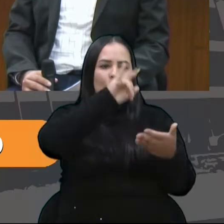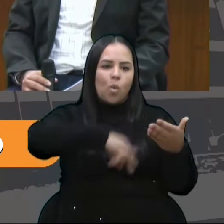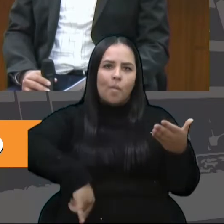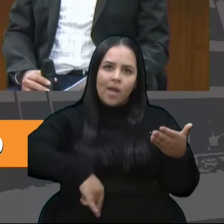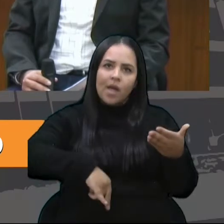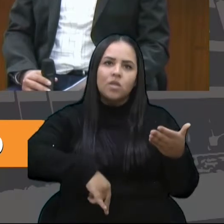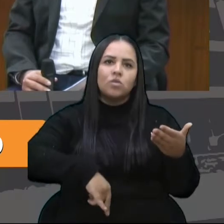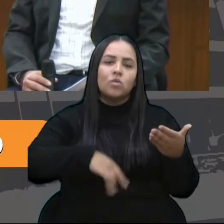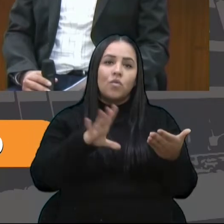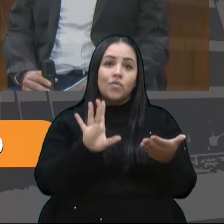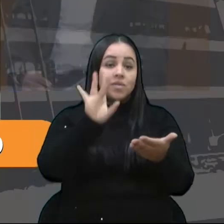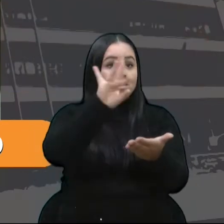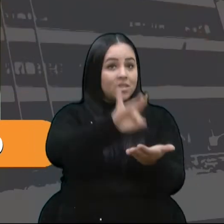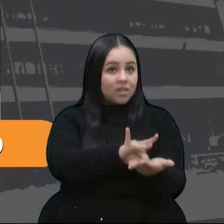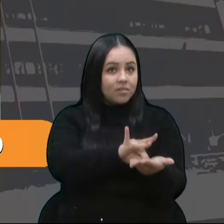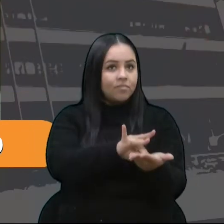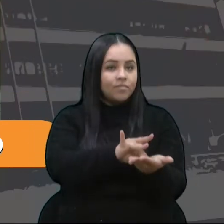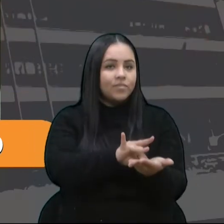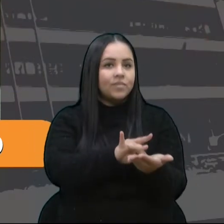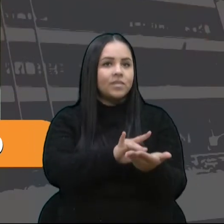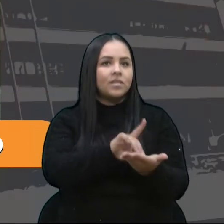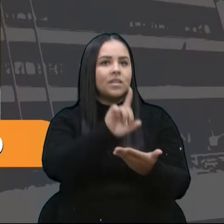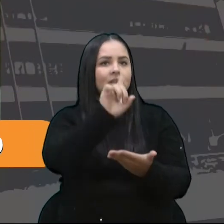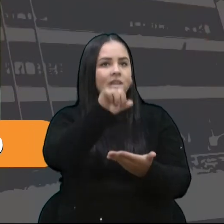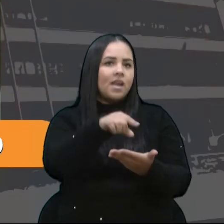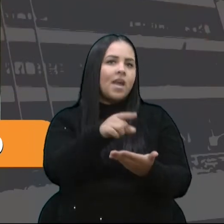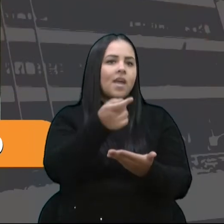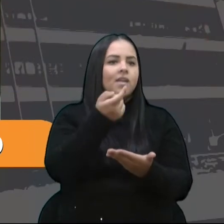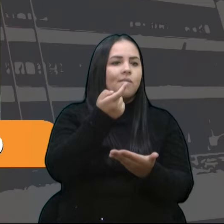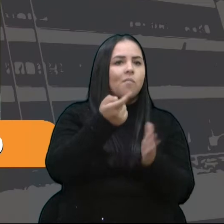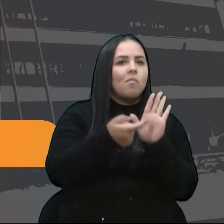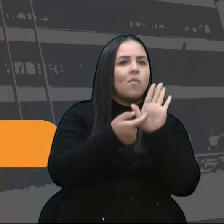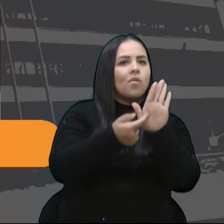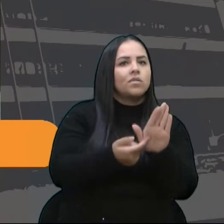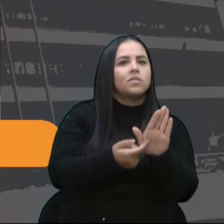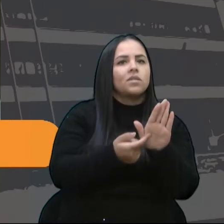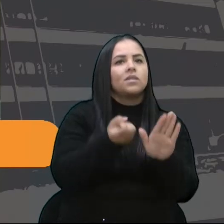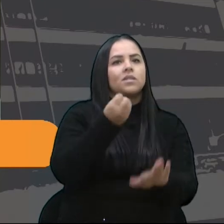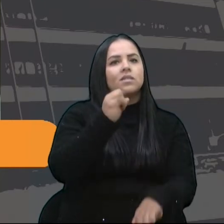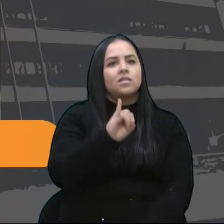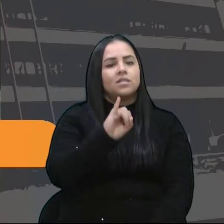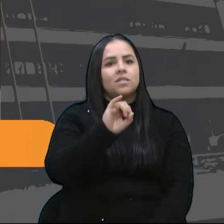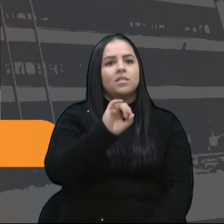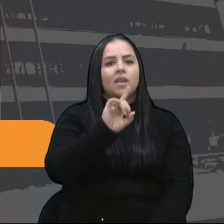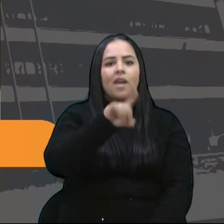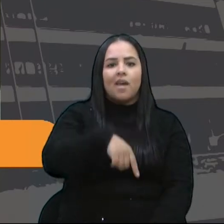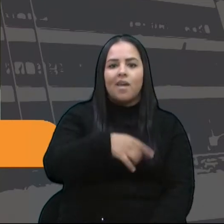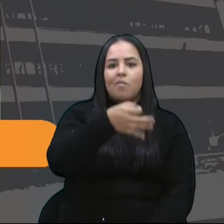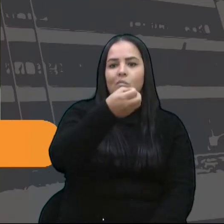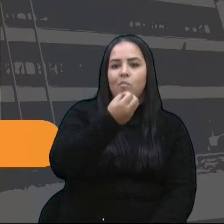documentos oficiais que tratam da eficácia ou não dos medicamentos.